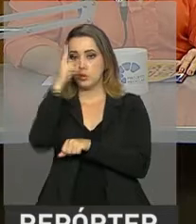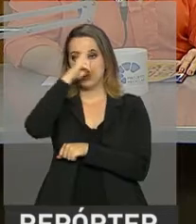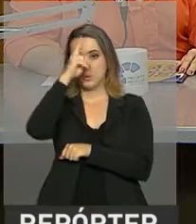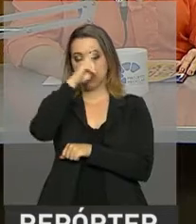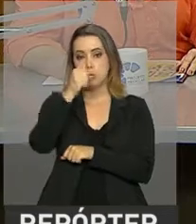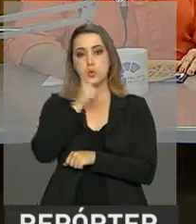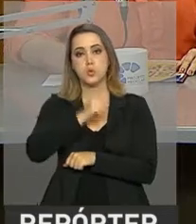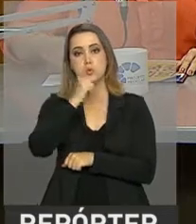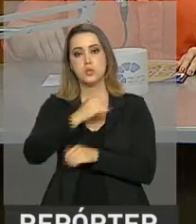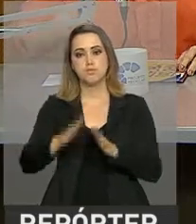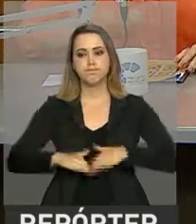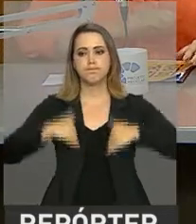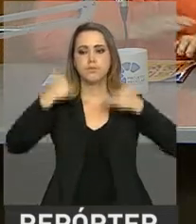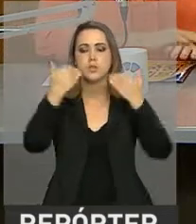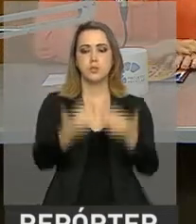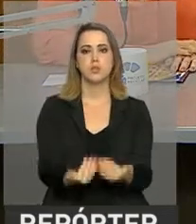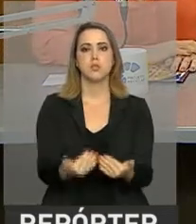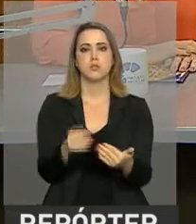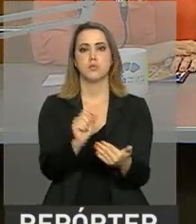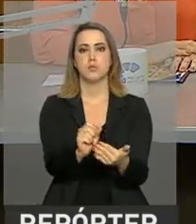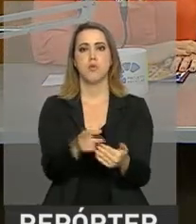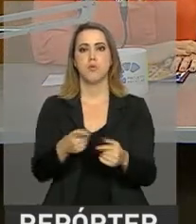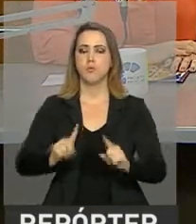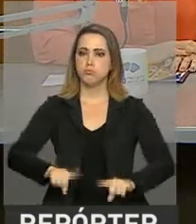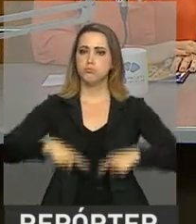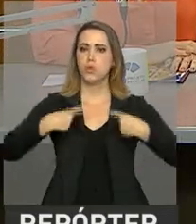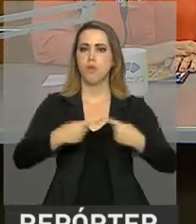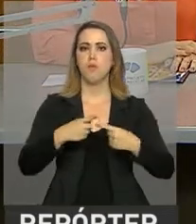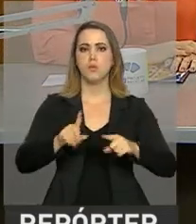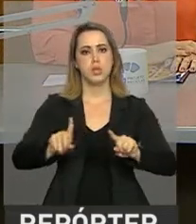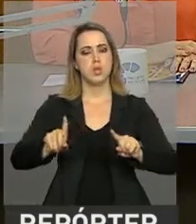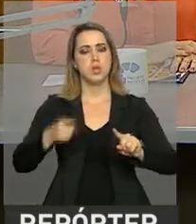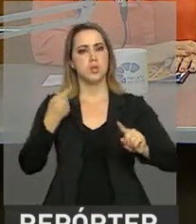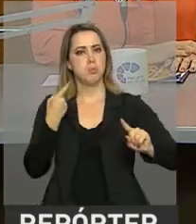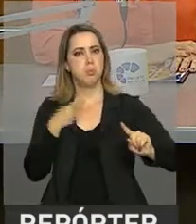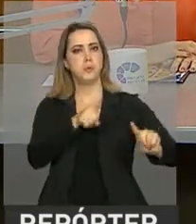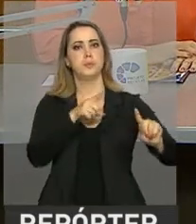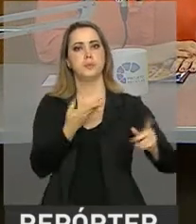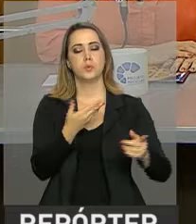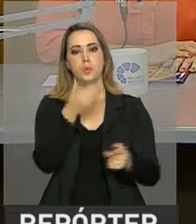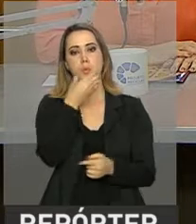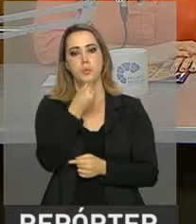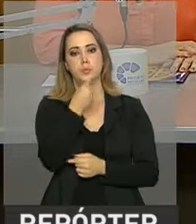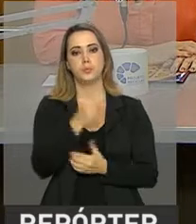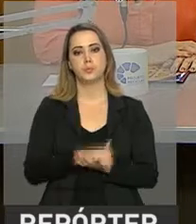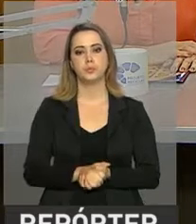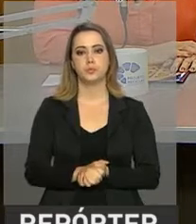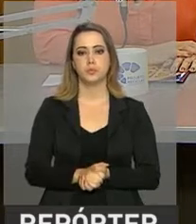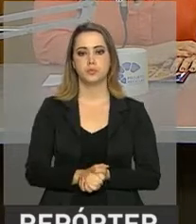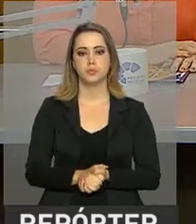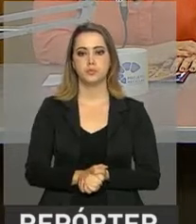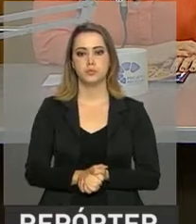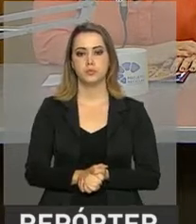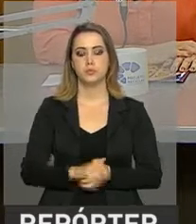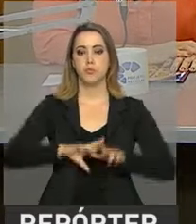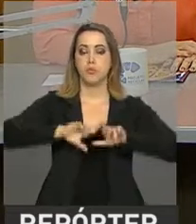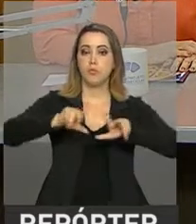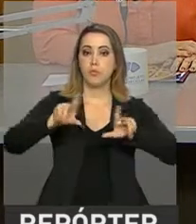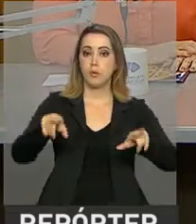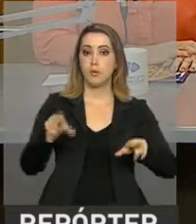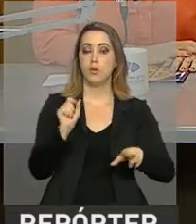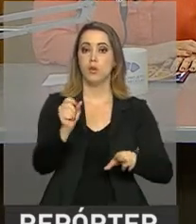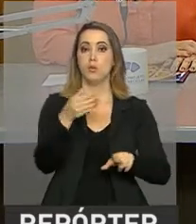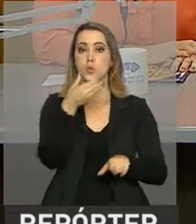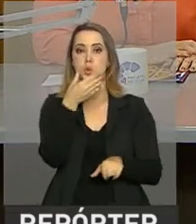está entre as mulheres que tiveram a coragem de denunciar. Vamos ouvir. Já aproveitou o ônibus lotado para se aproveitar